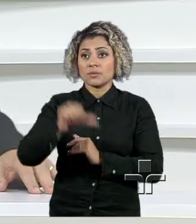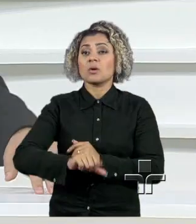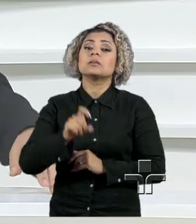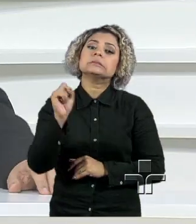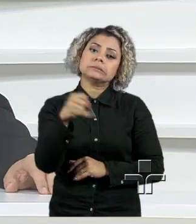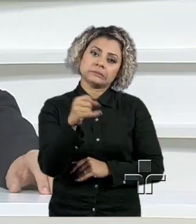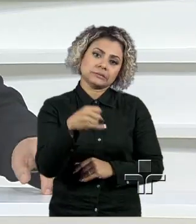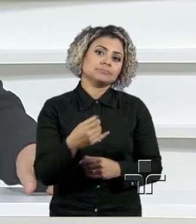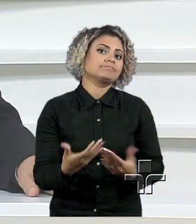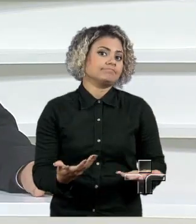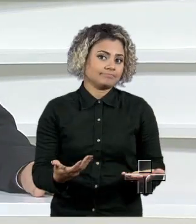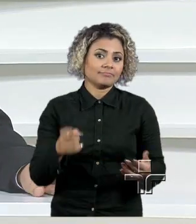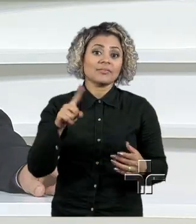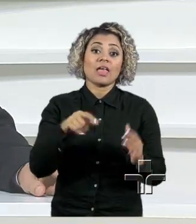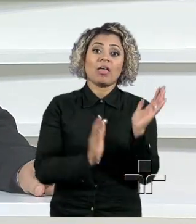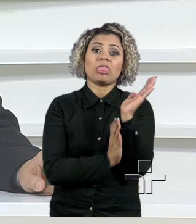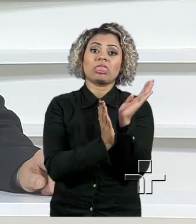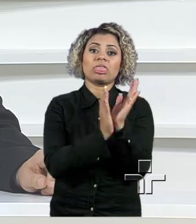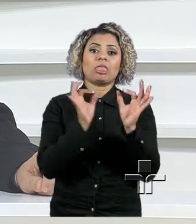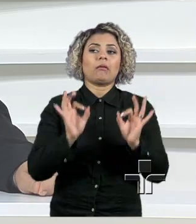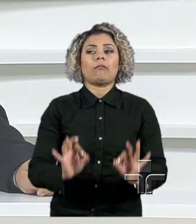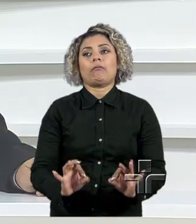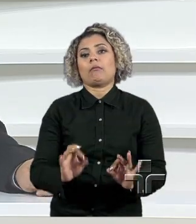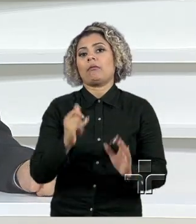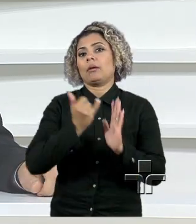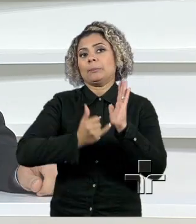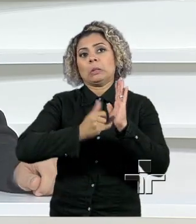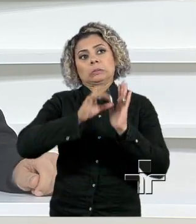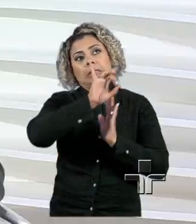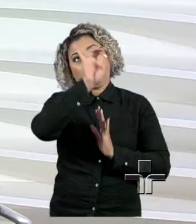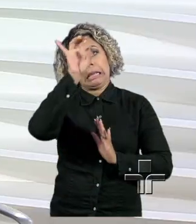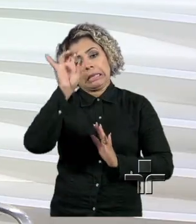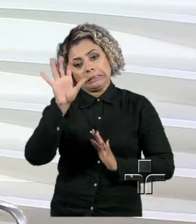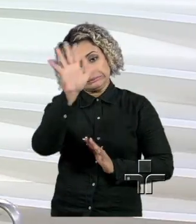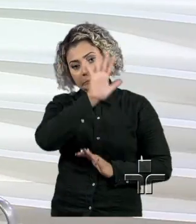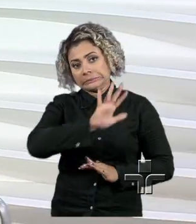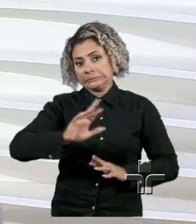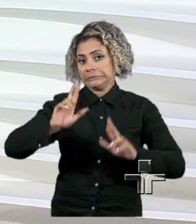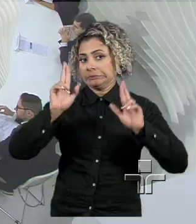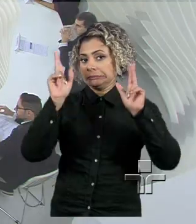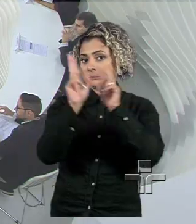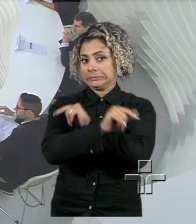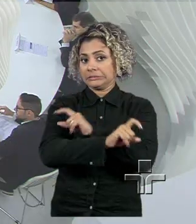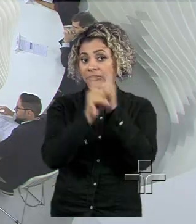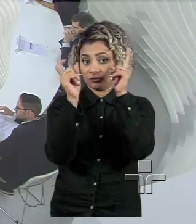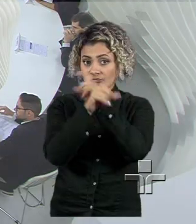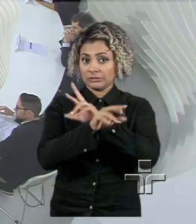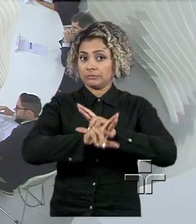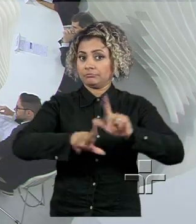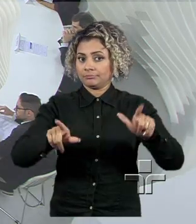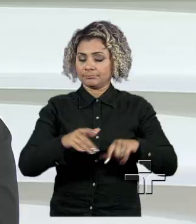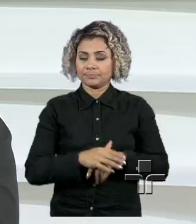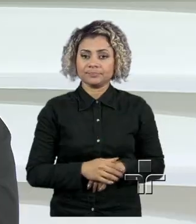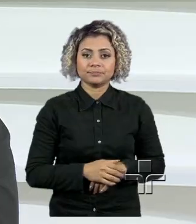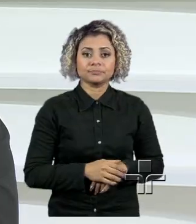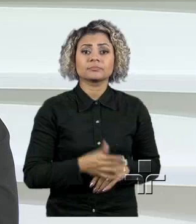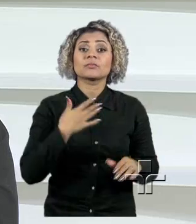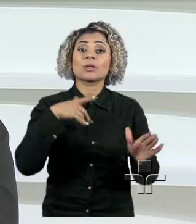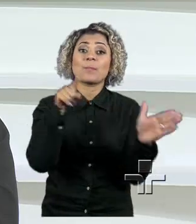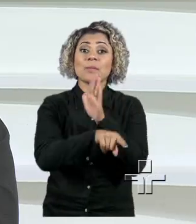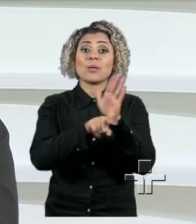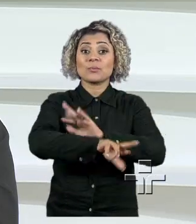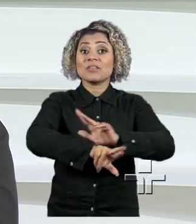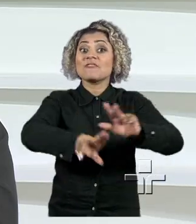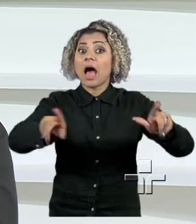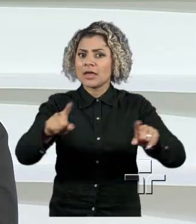muito. Né? É o tal do cipoal dos impostos. É uma loucura, é uma loucura. Alexandre, eu tenho muitas perguntas para te fazer, mas tem que